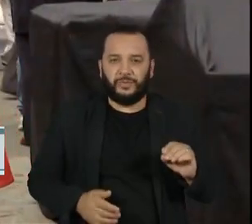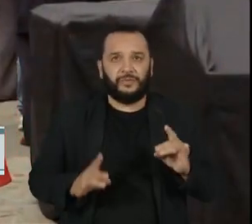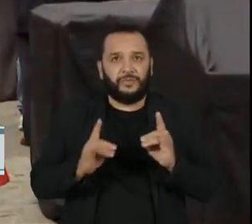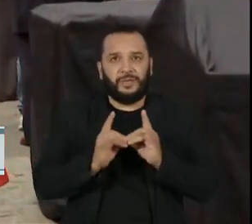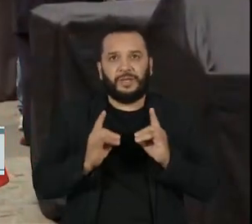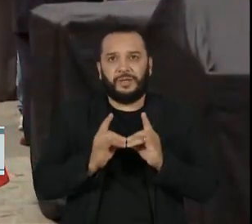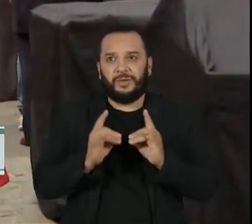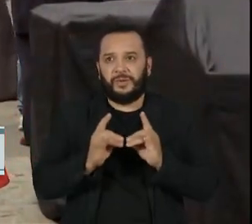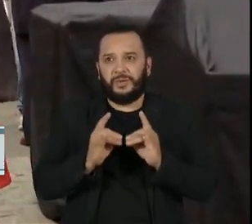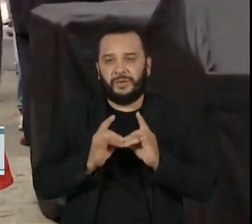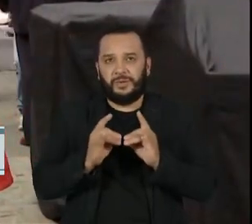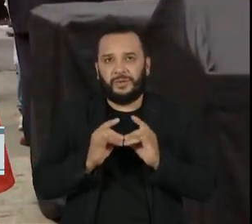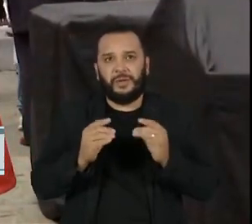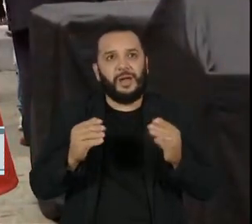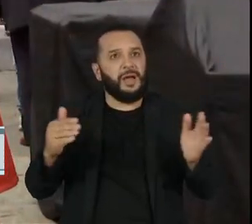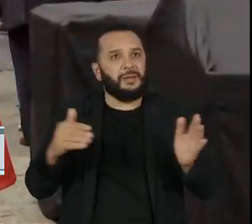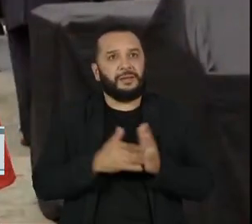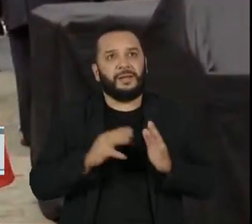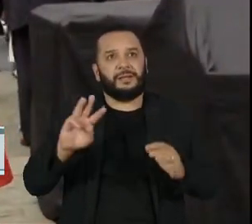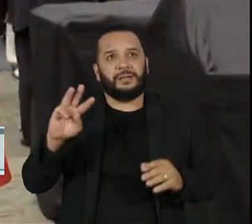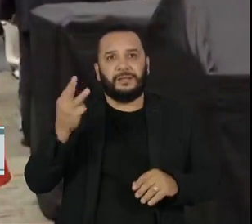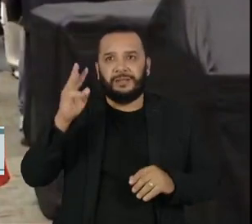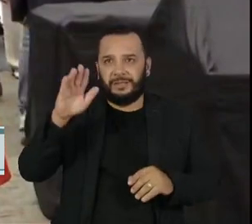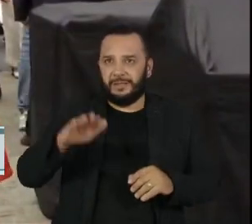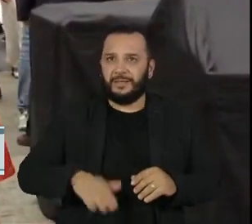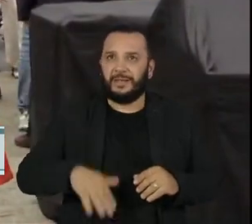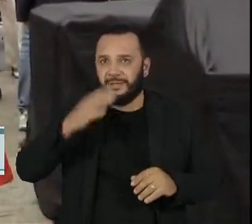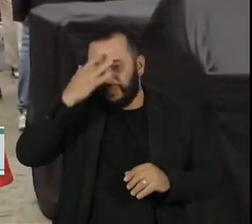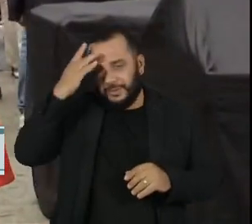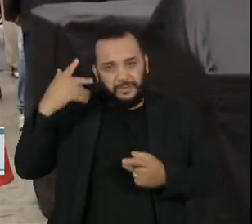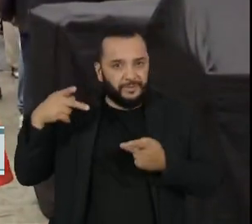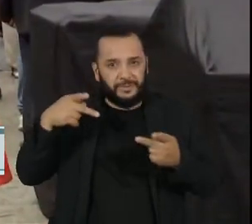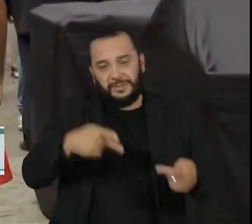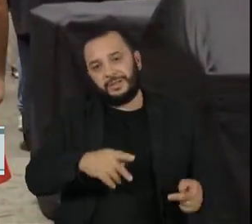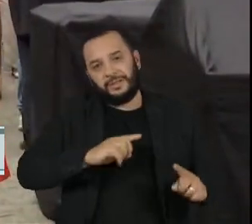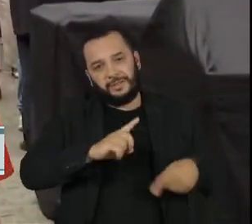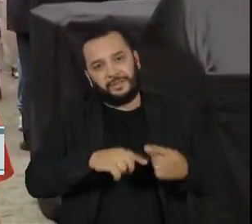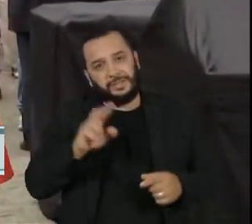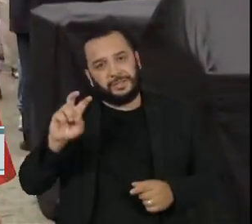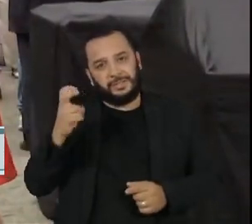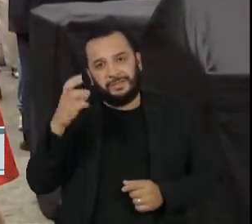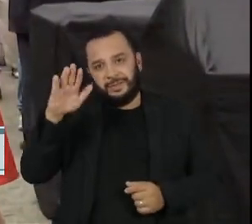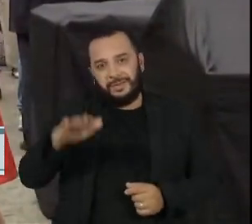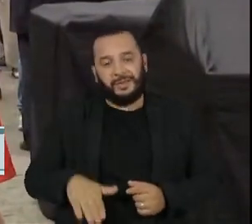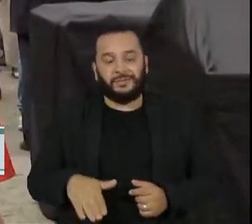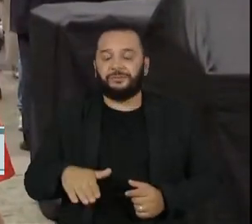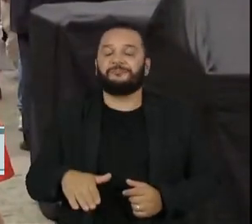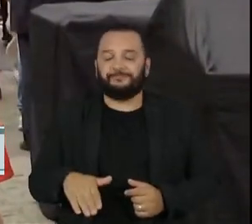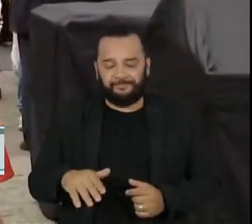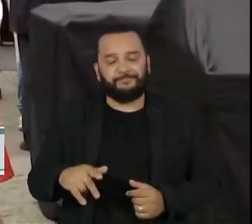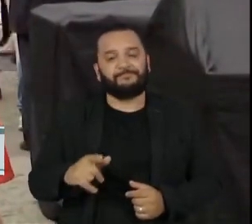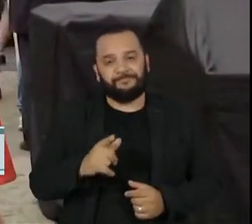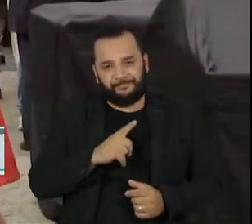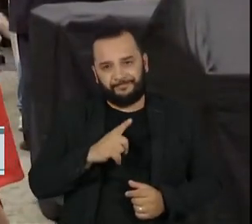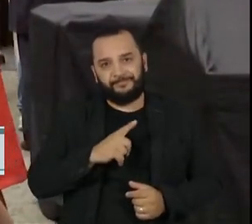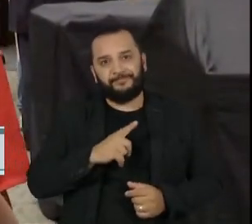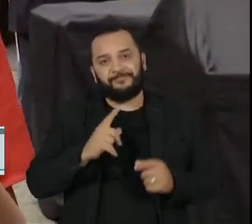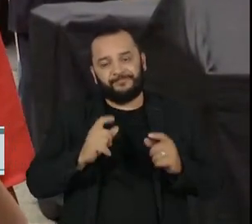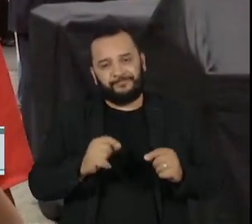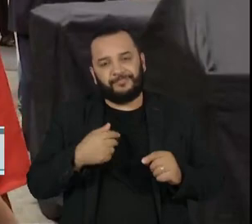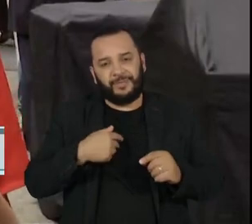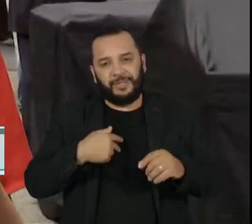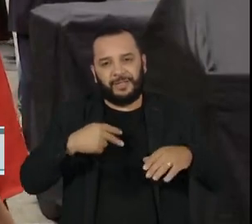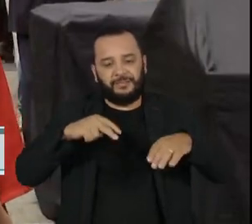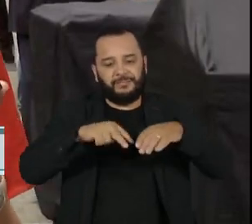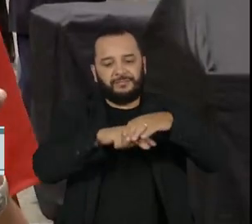ele fica aberto até às 15h para o público e às 17h será realizada a cerimônia de